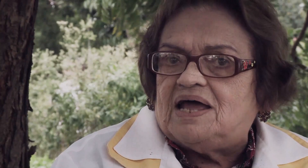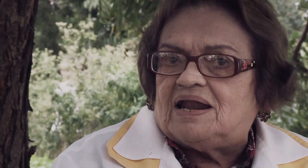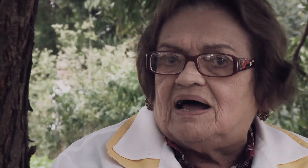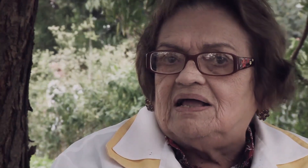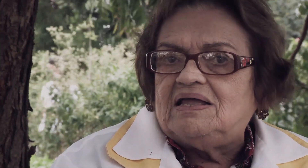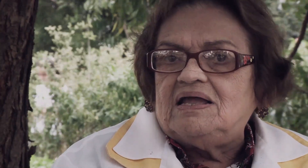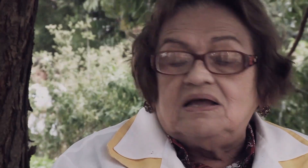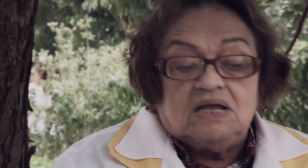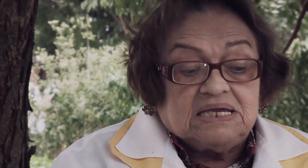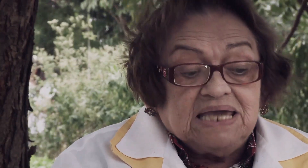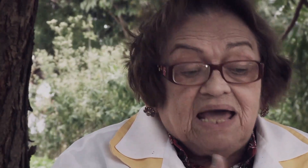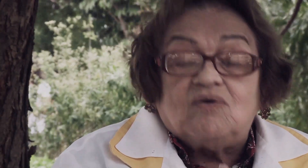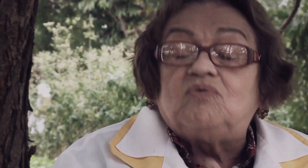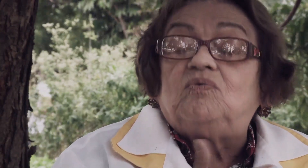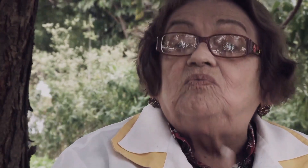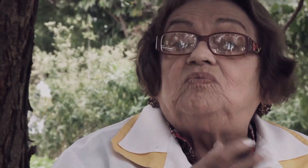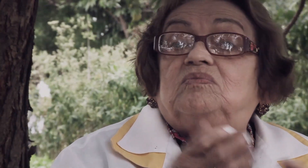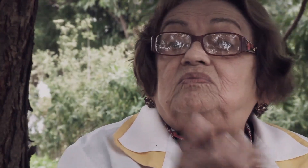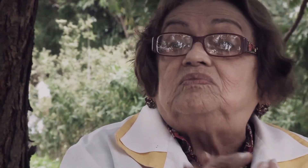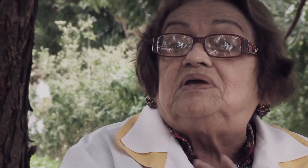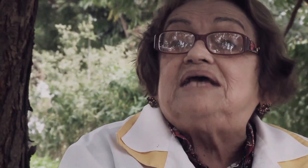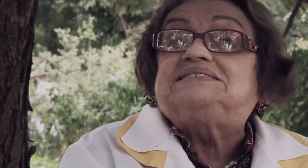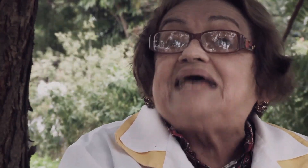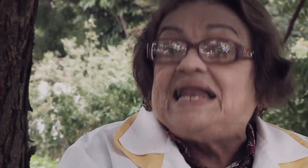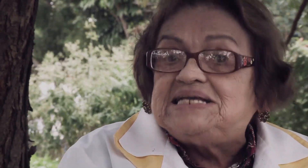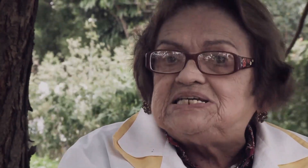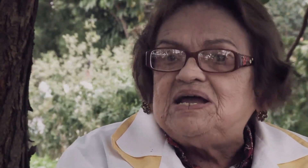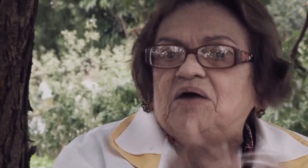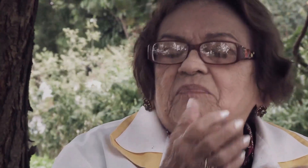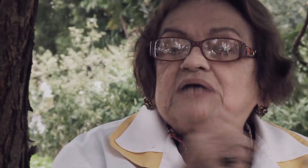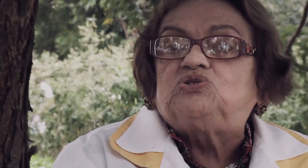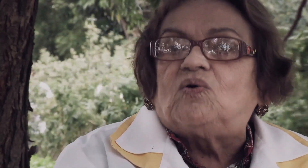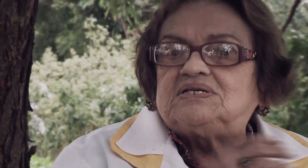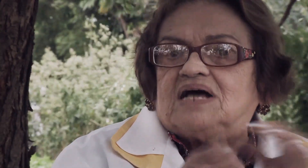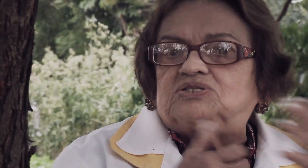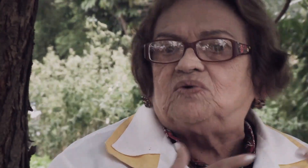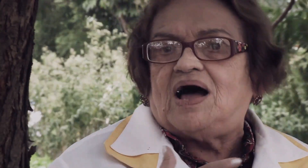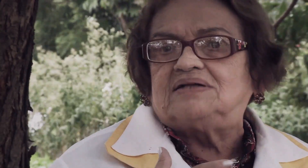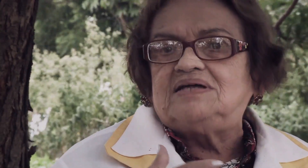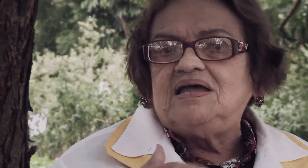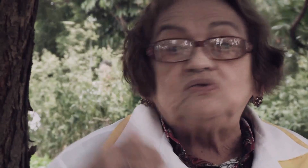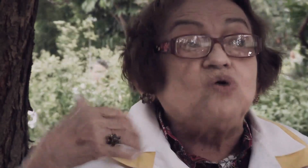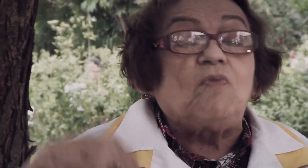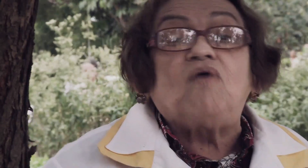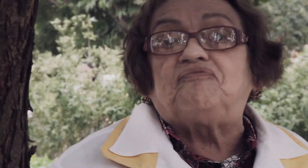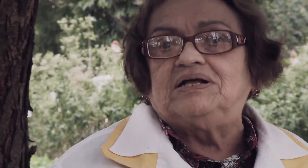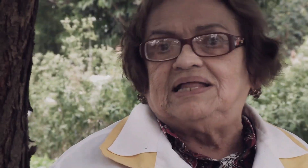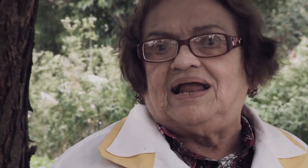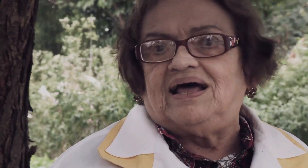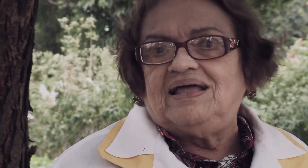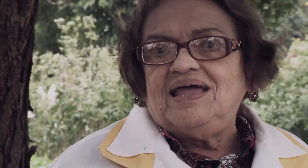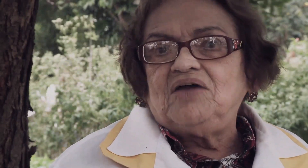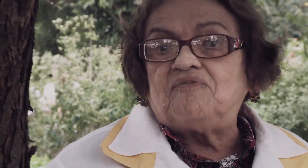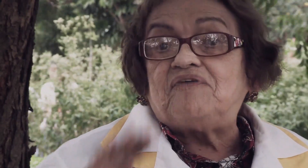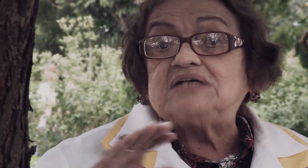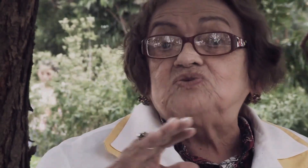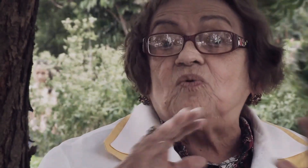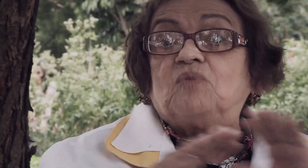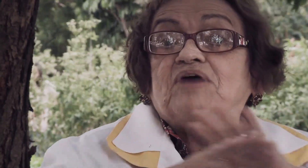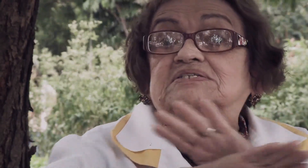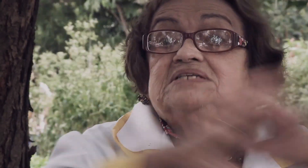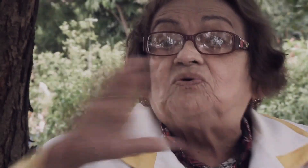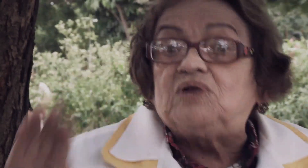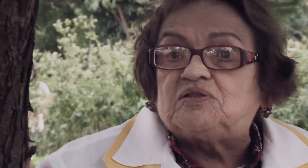alcaloide nela que é excelente para as dores articulares. Eu sou a maior fã dela. Eu